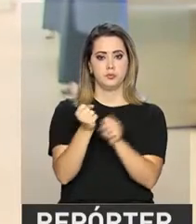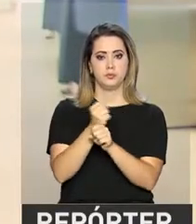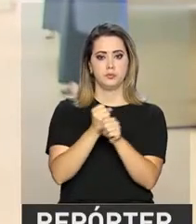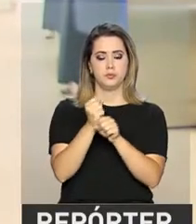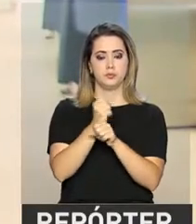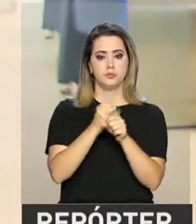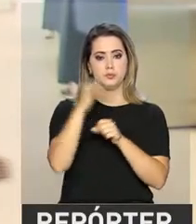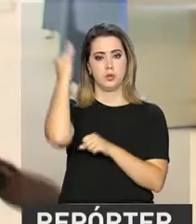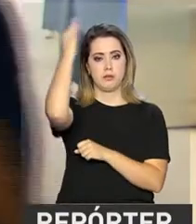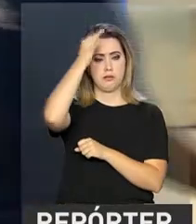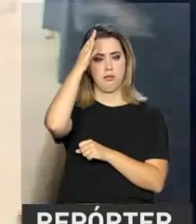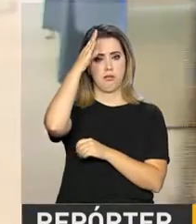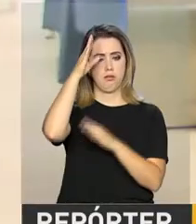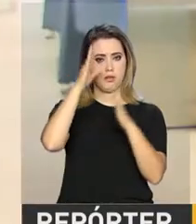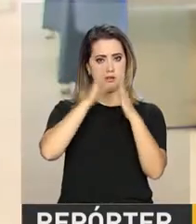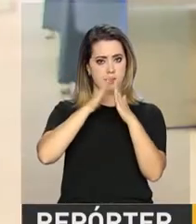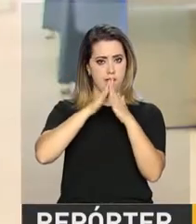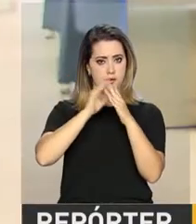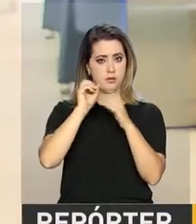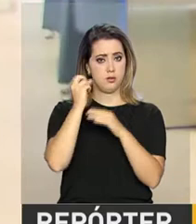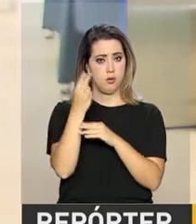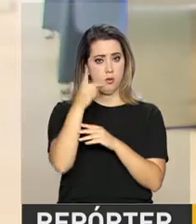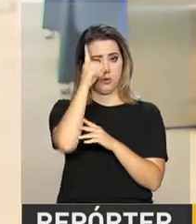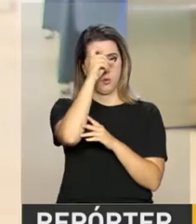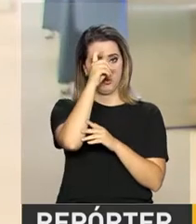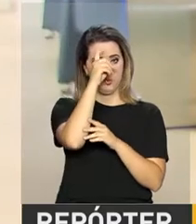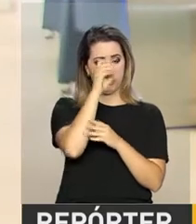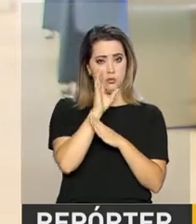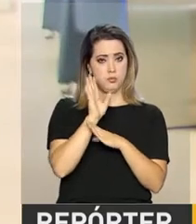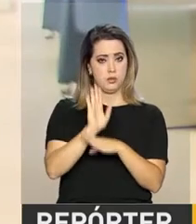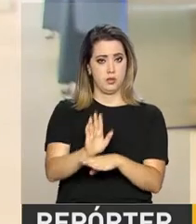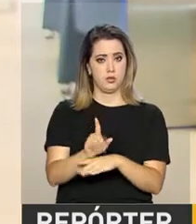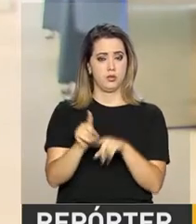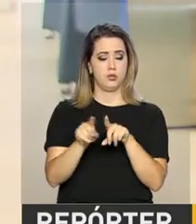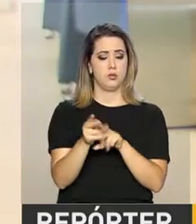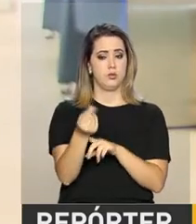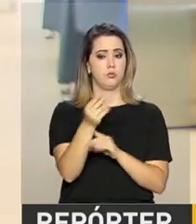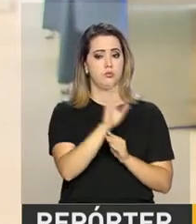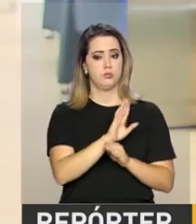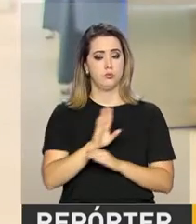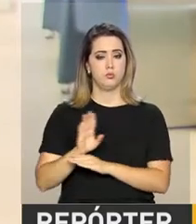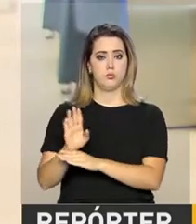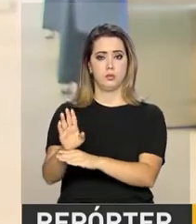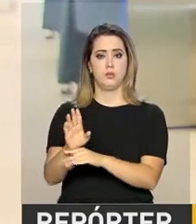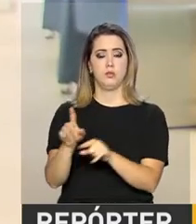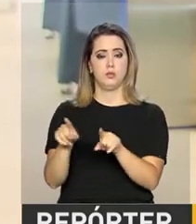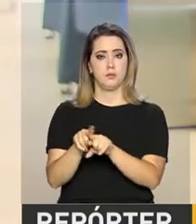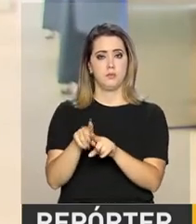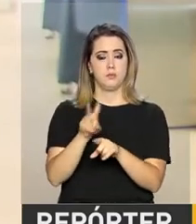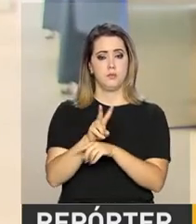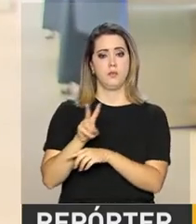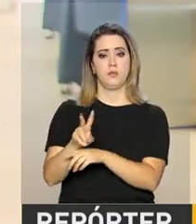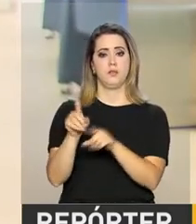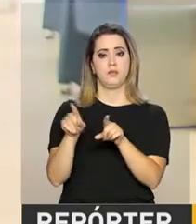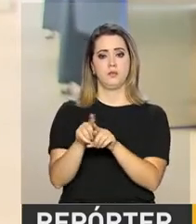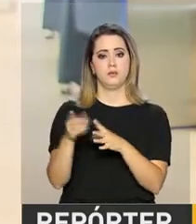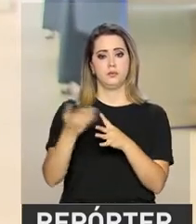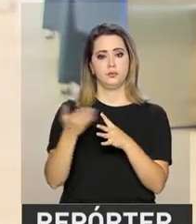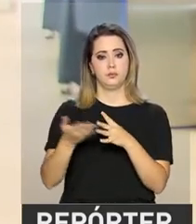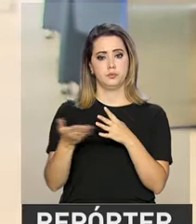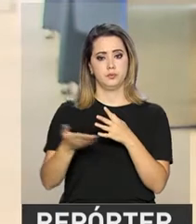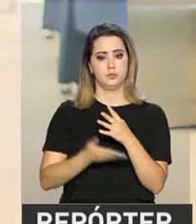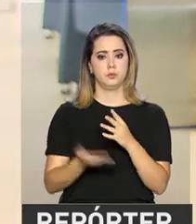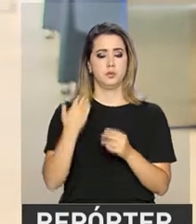santas casas e hospitais filantrópicos vão contar com crédito mais barato por meio de financiamentos concedidos por bancos